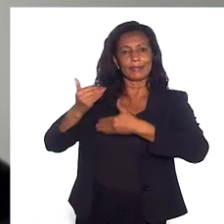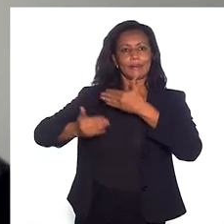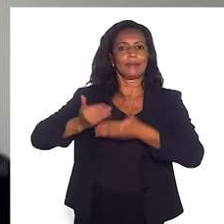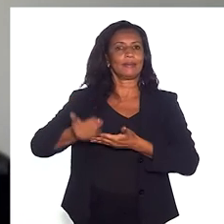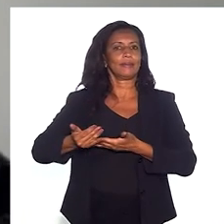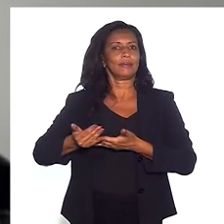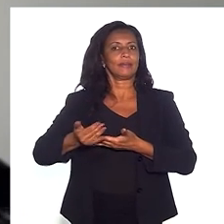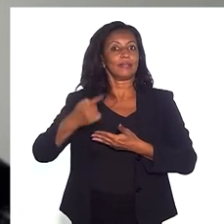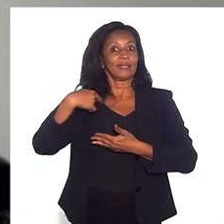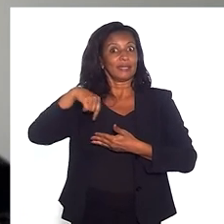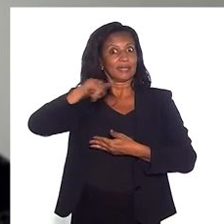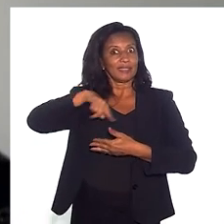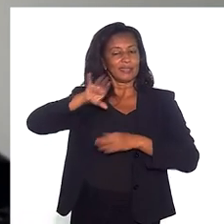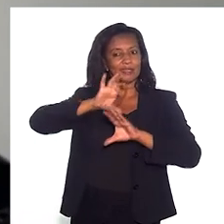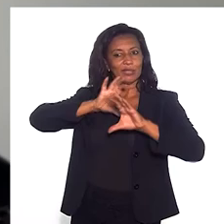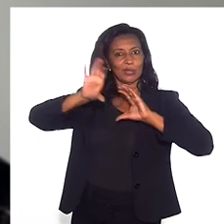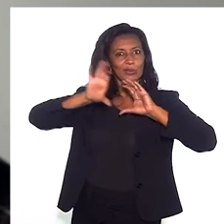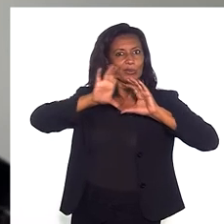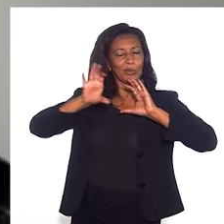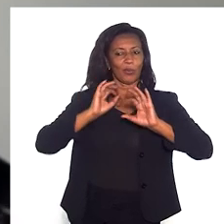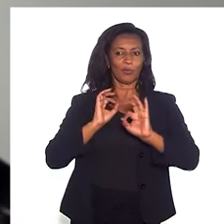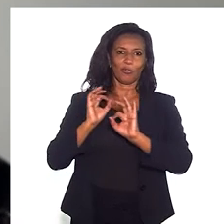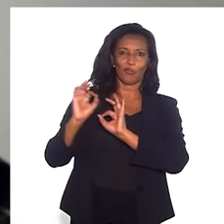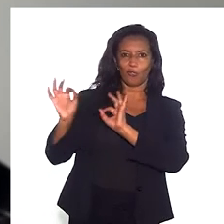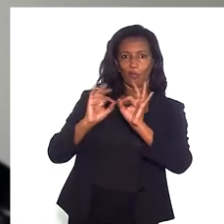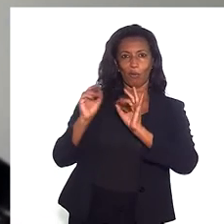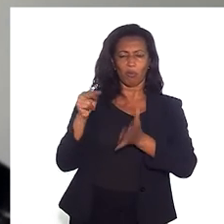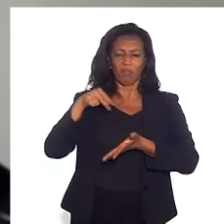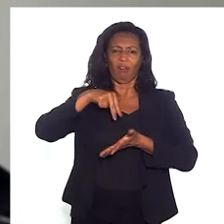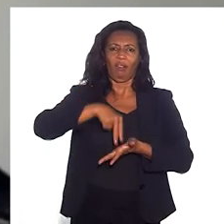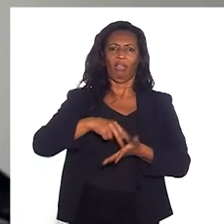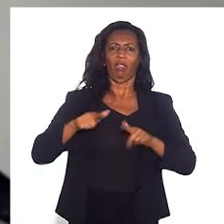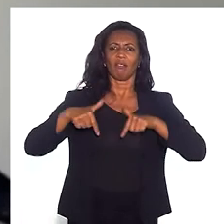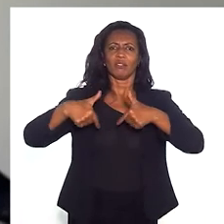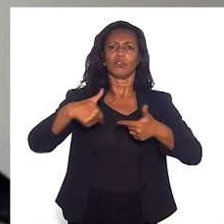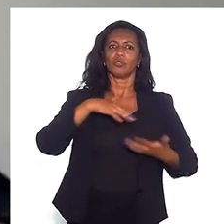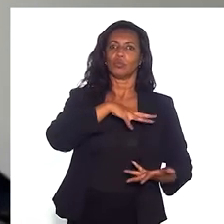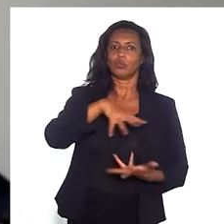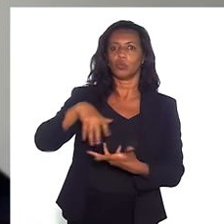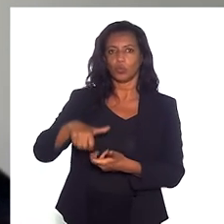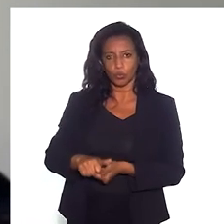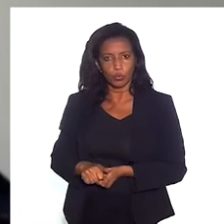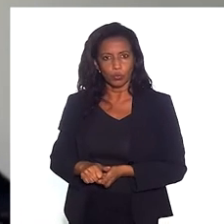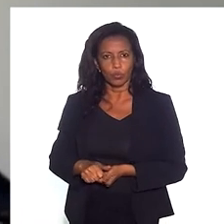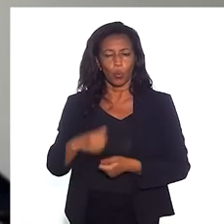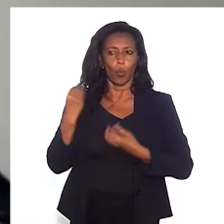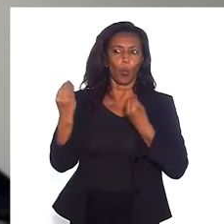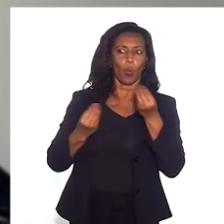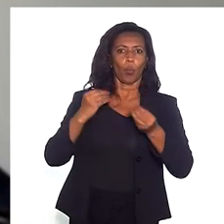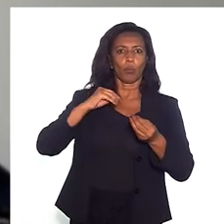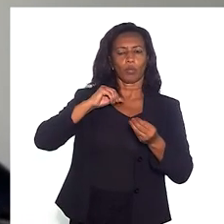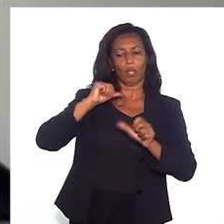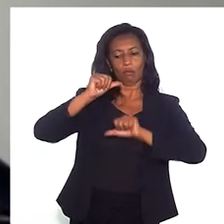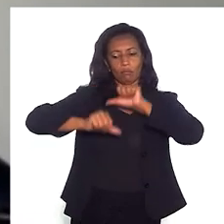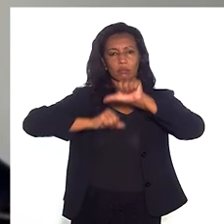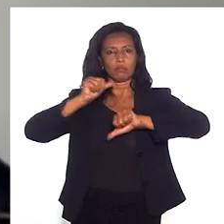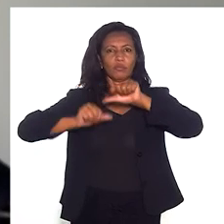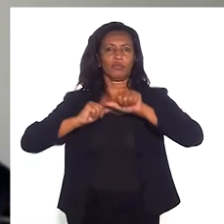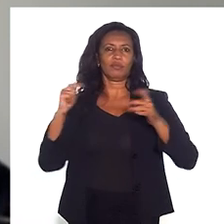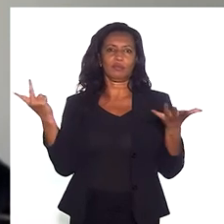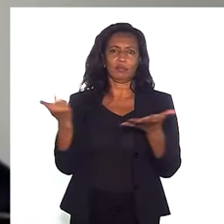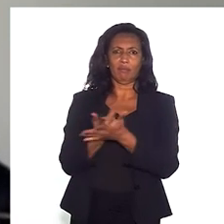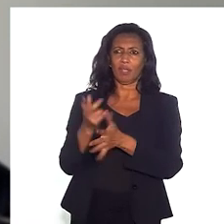traz essa possibilidade da gente se comunicar sobre como a gente quer se portar no mundo, como a gente defende que